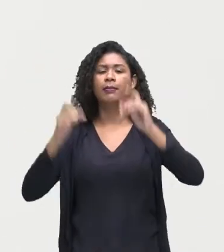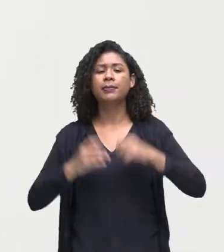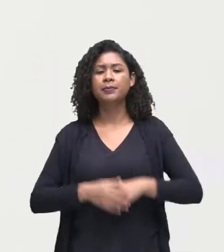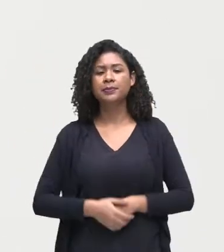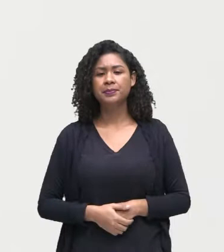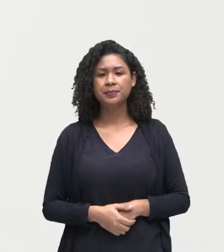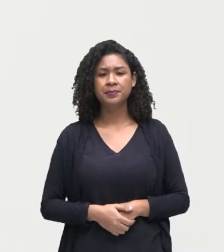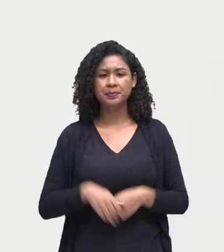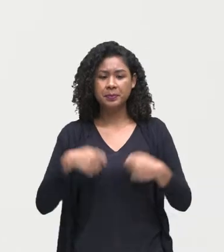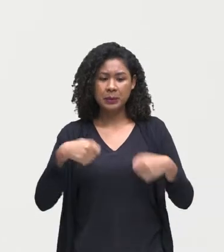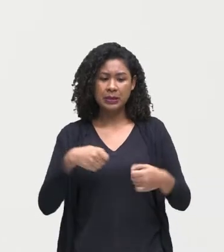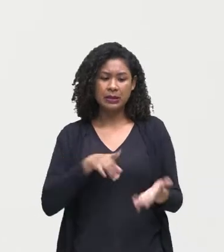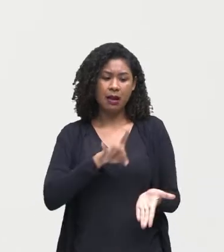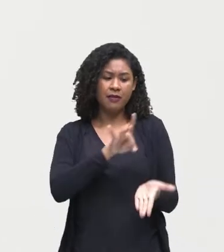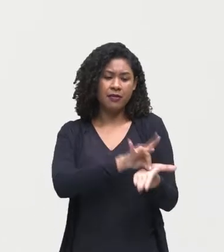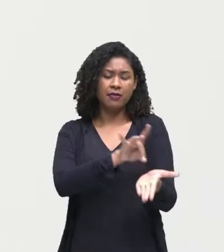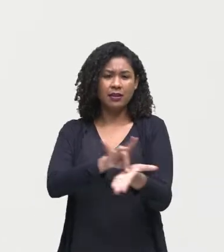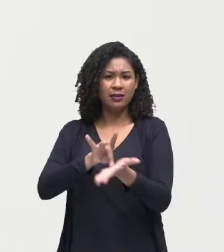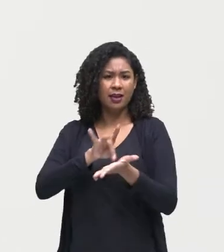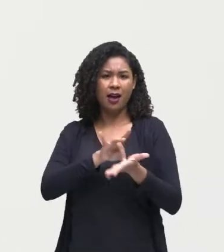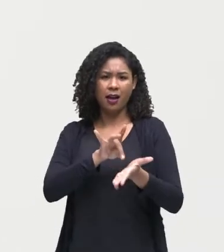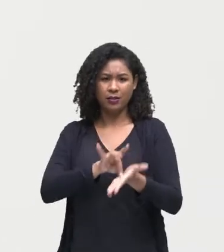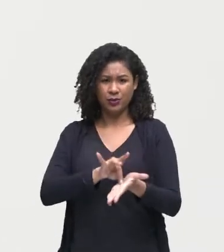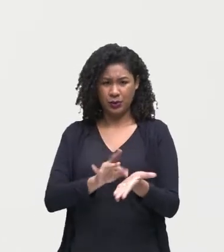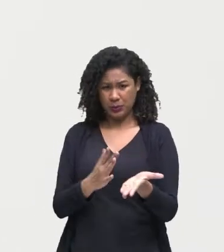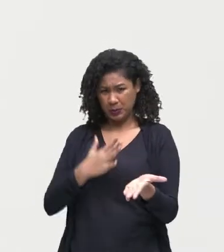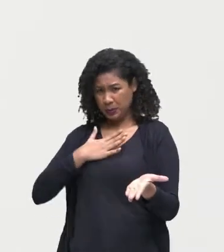realidades que vão além da gente, né?